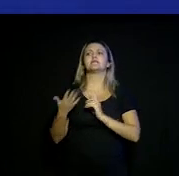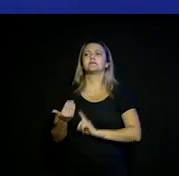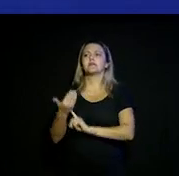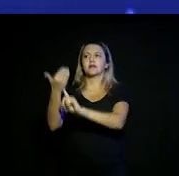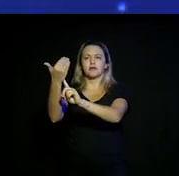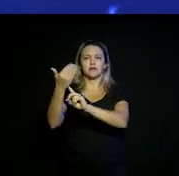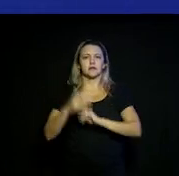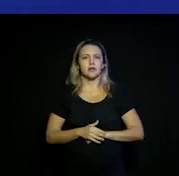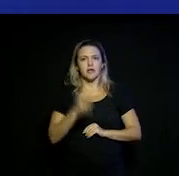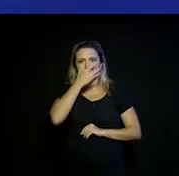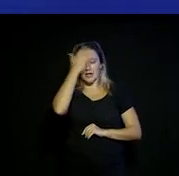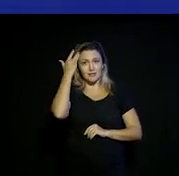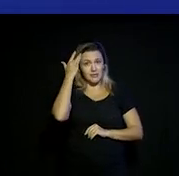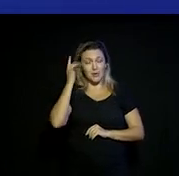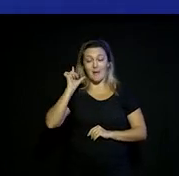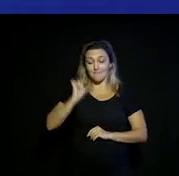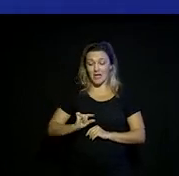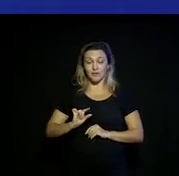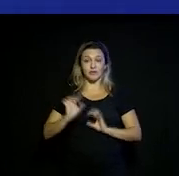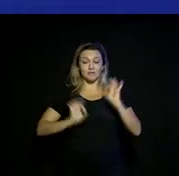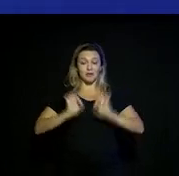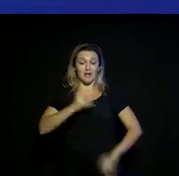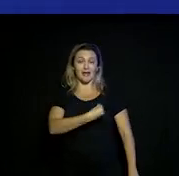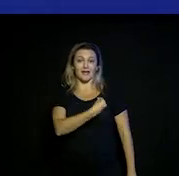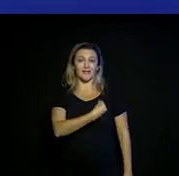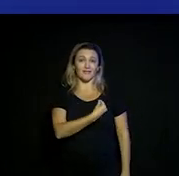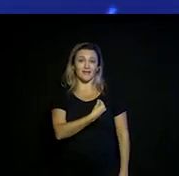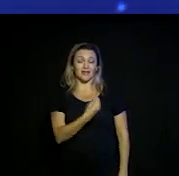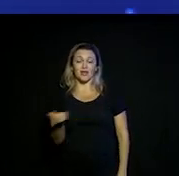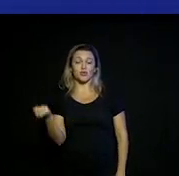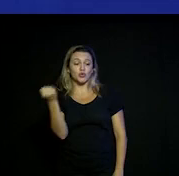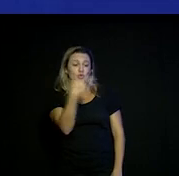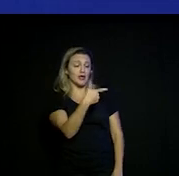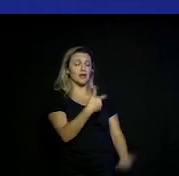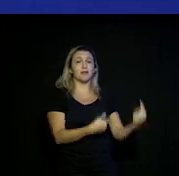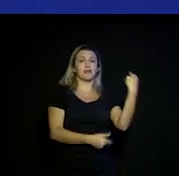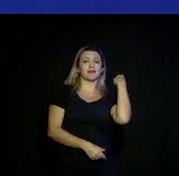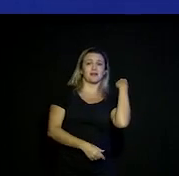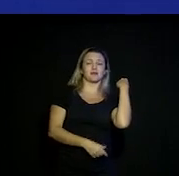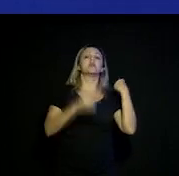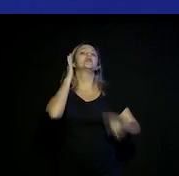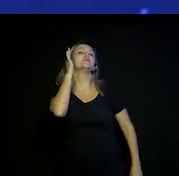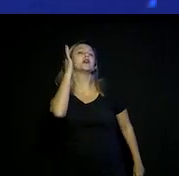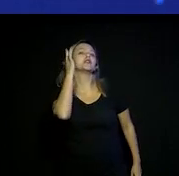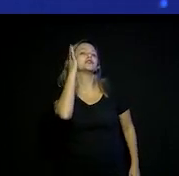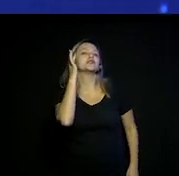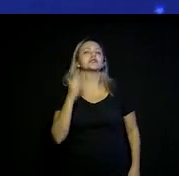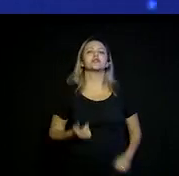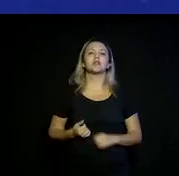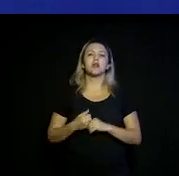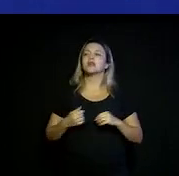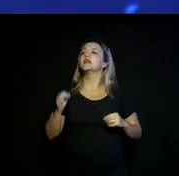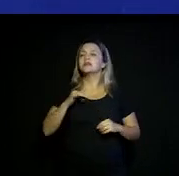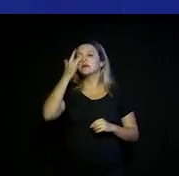ficaram talvez menos preparadas para a vida do que eram antes. Solte todo mundo no meio da floresta amazônica